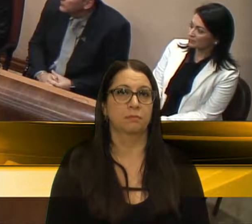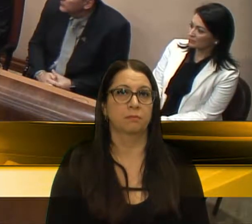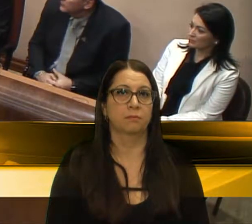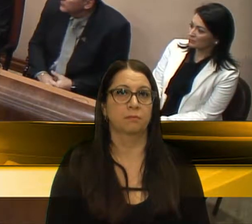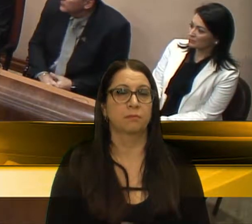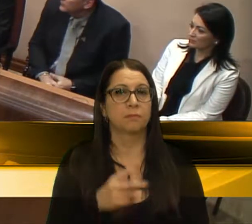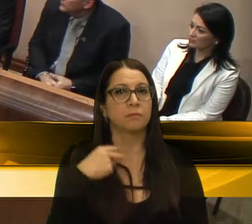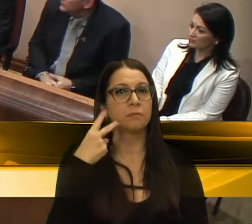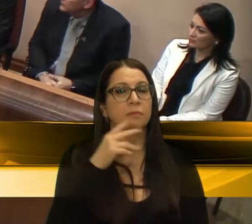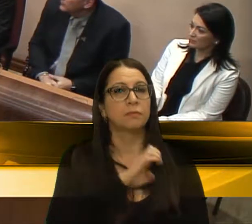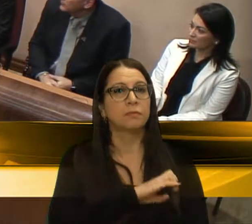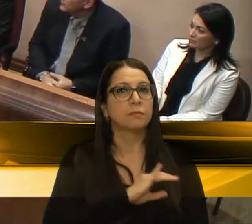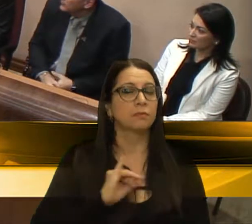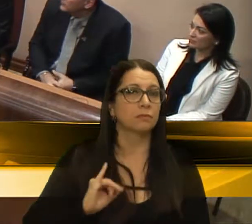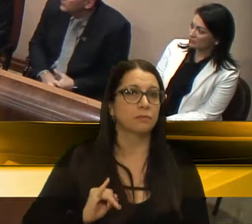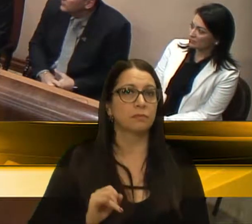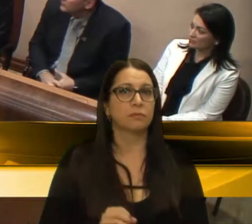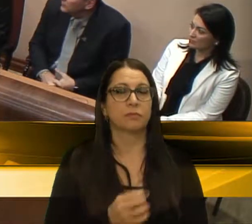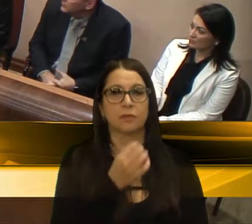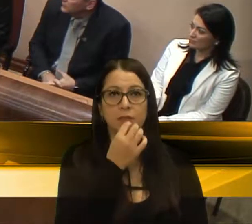Vereador Ed Carlos.